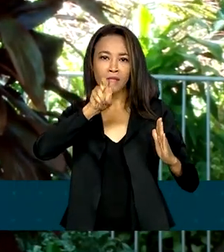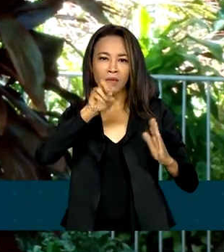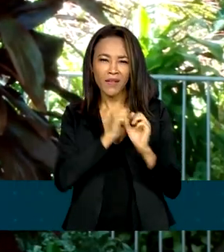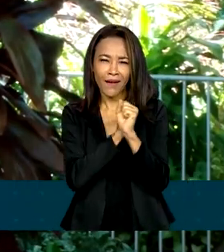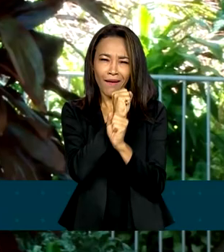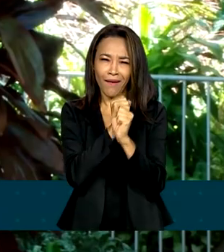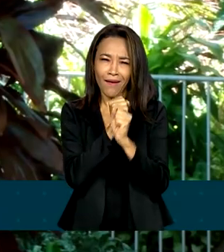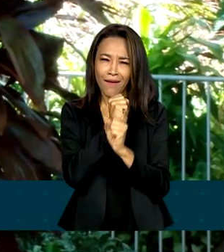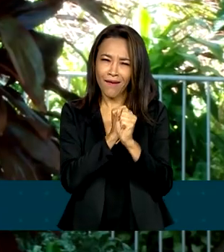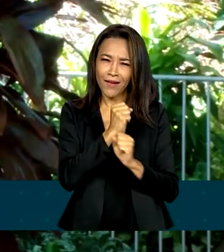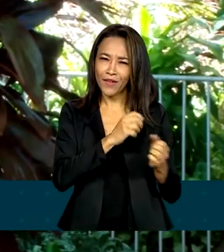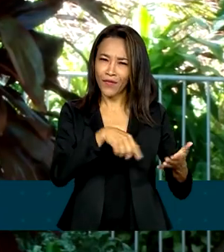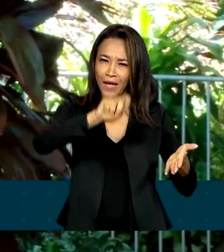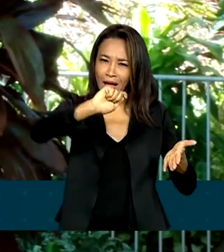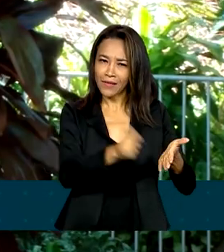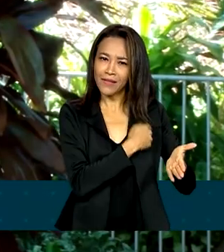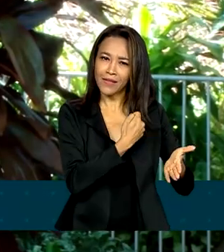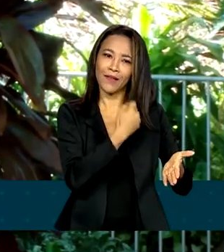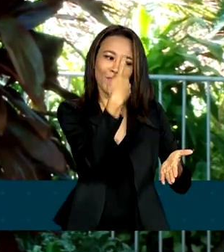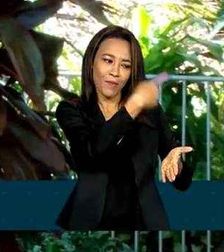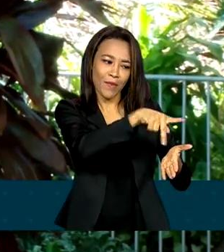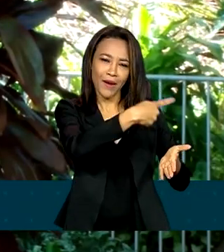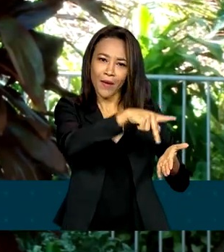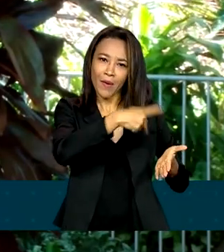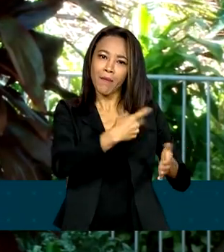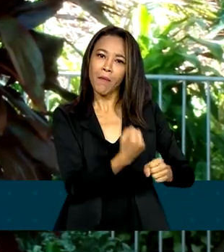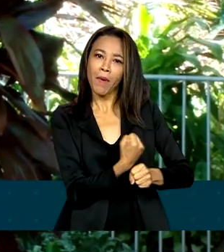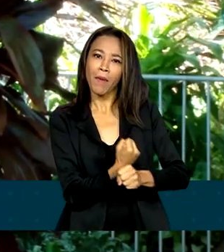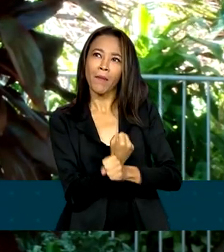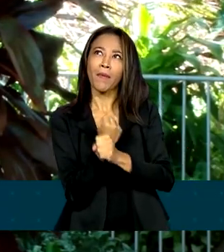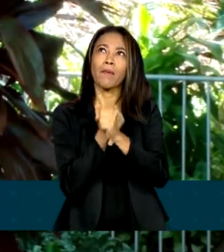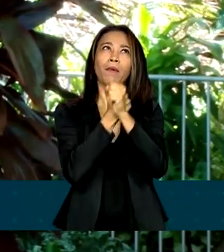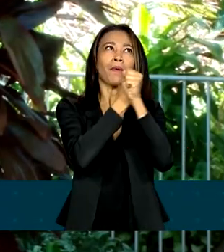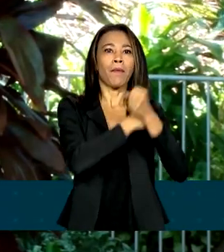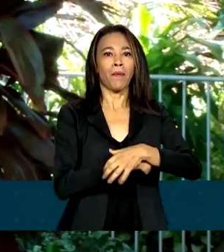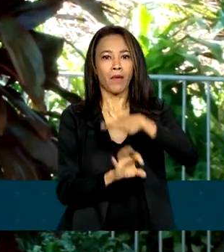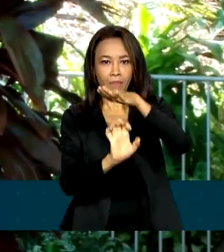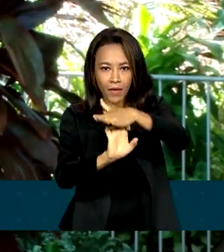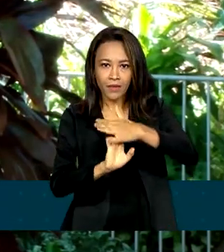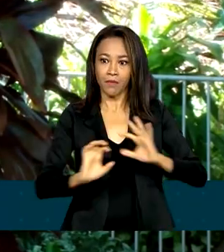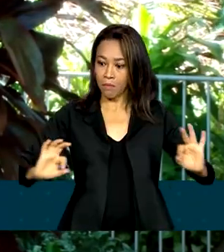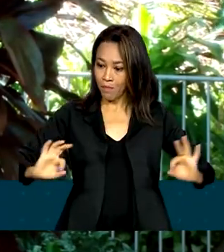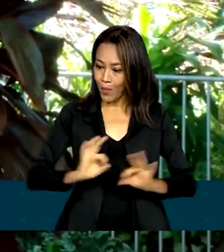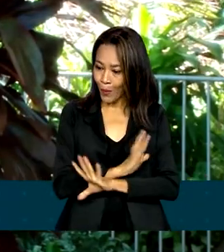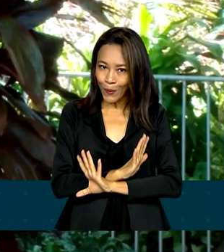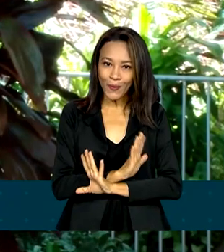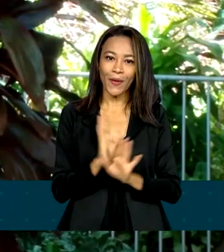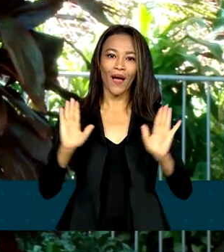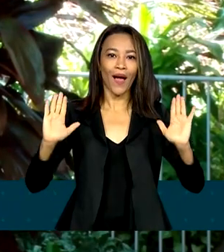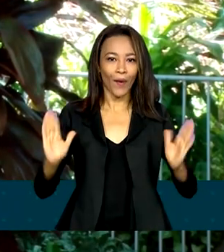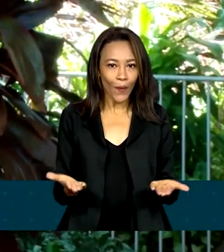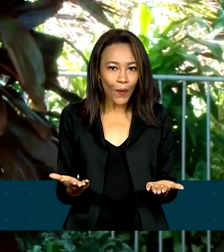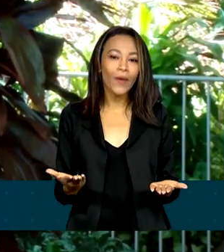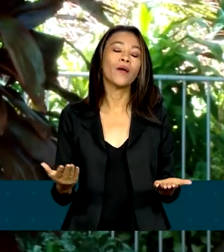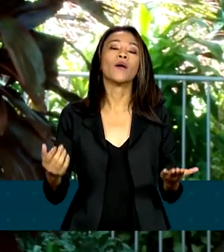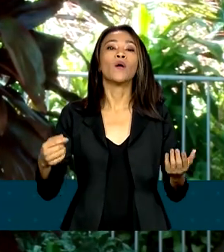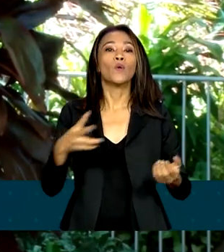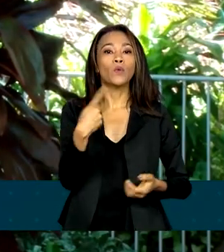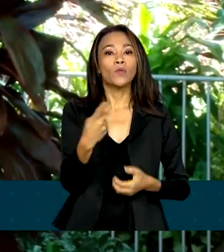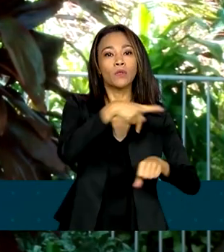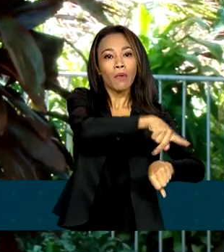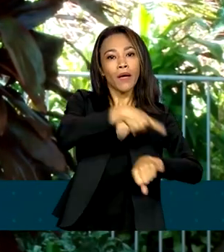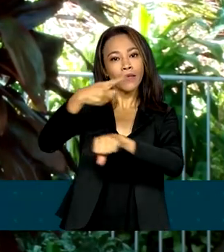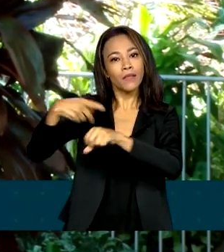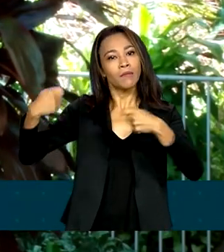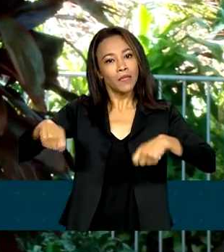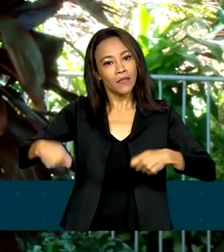assinatura do tratado com o Paraguai para a realização da obra. Com a quitação, os países devem revisar os termos do anexo